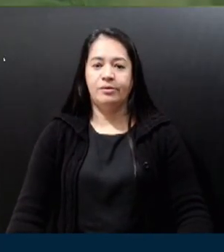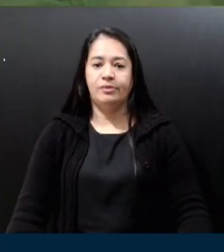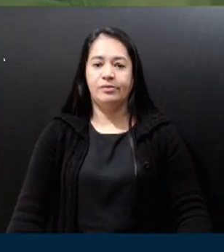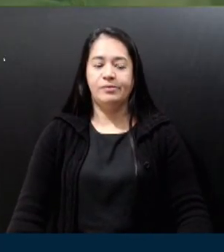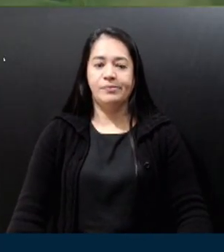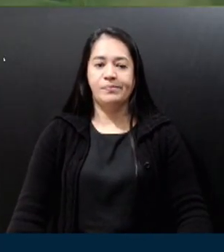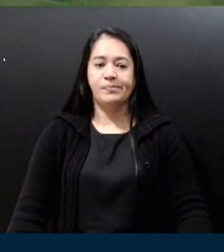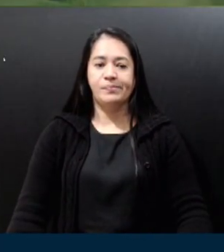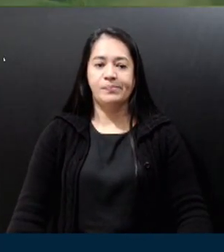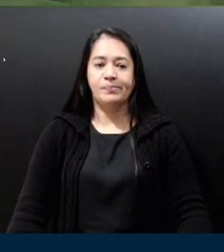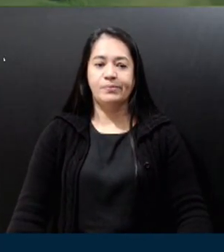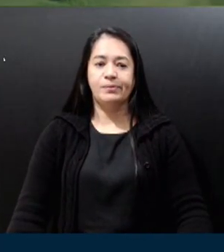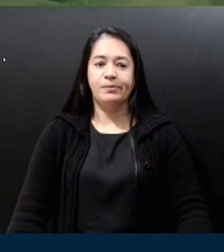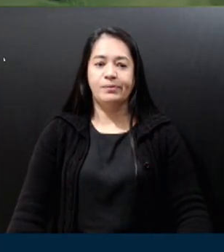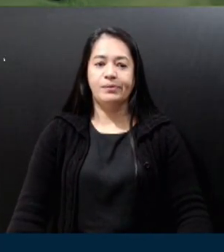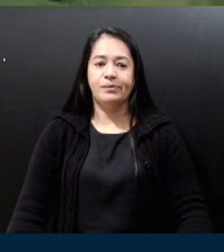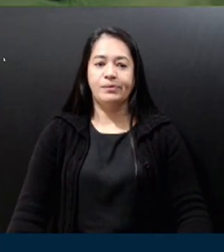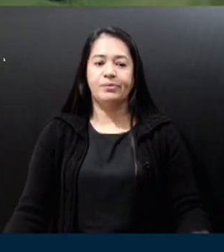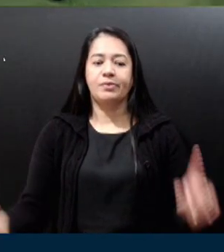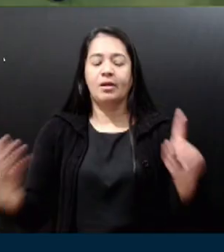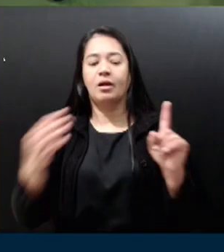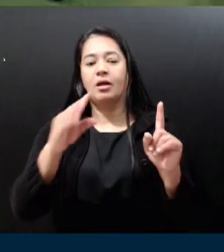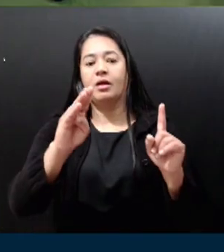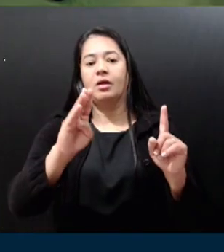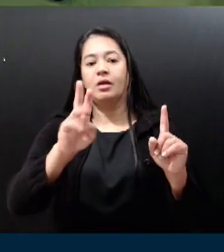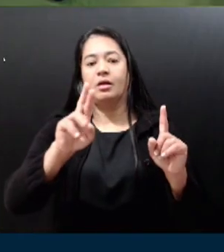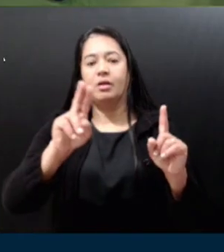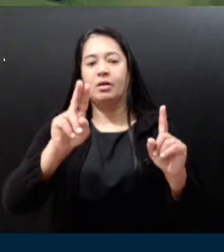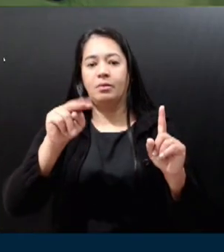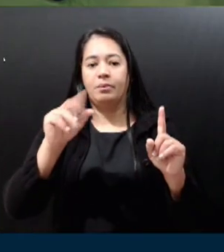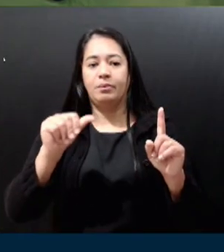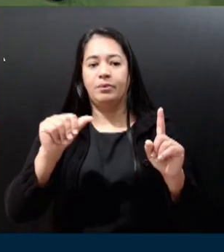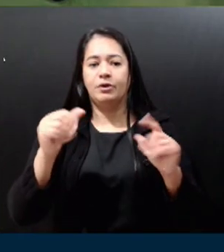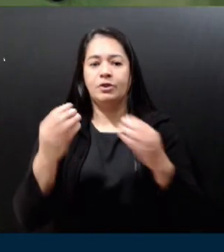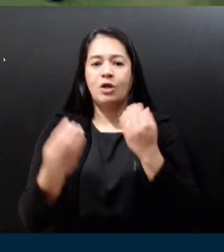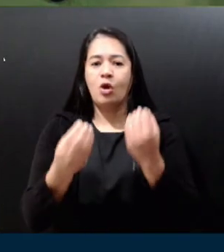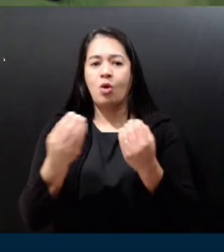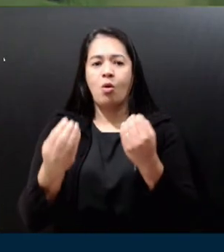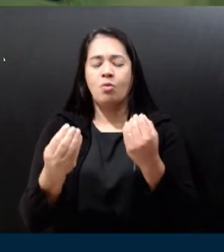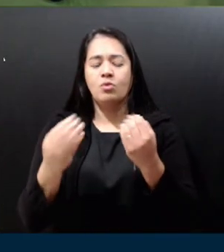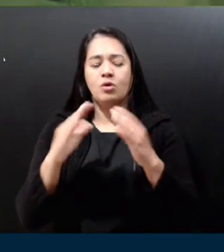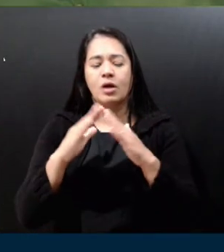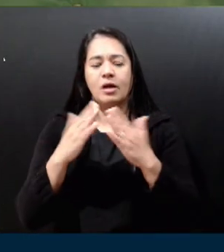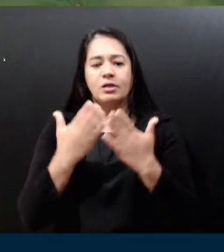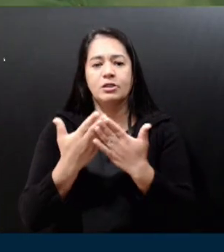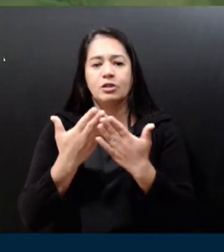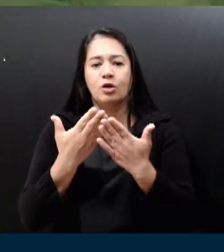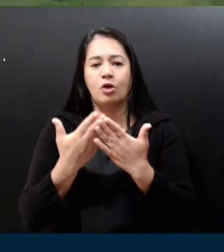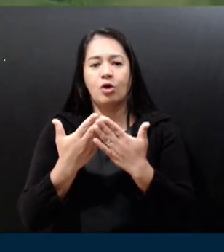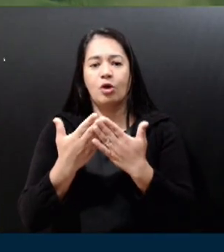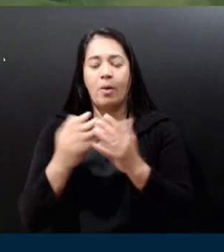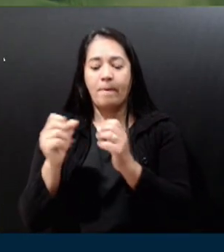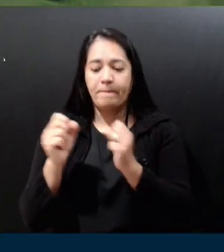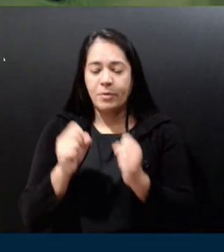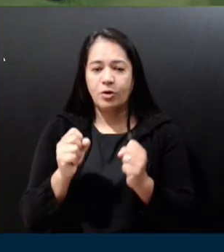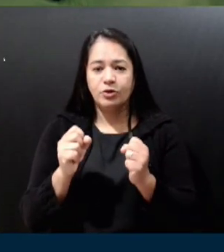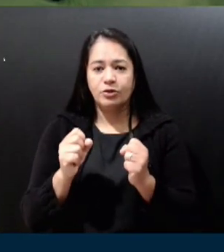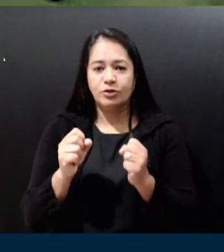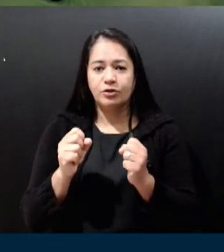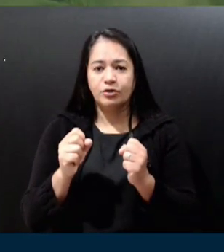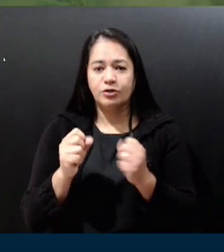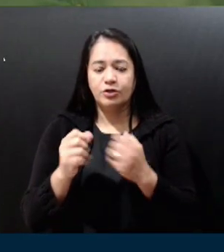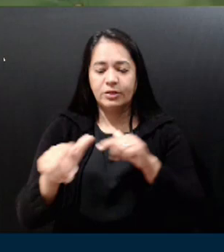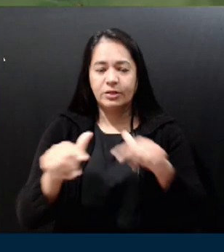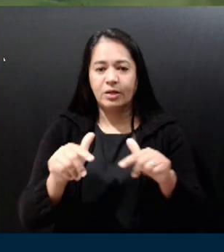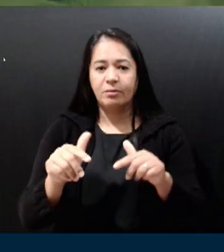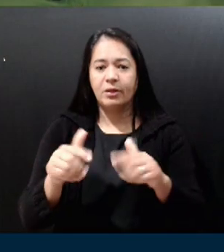A Bruna Almeida, de Barão Geraldo. Como a escola pode atuar para acolher crianças de famílias